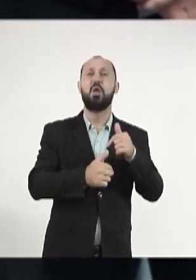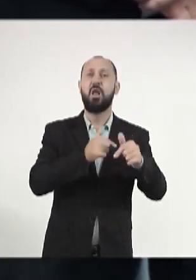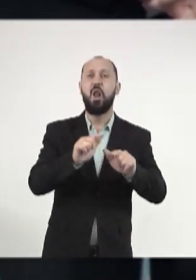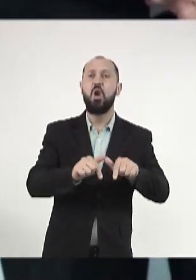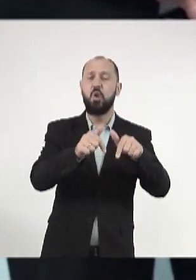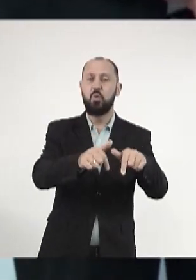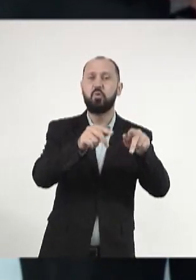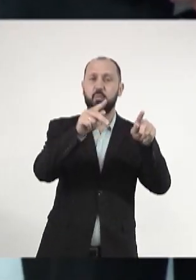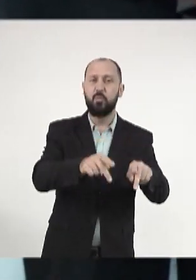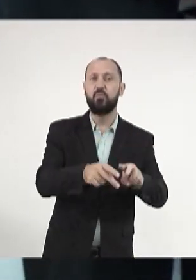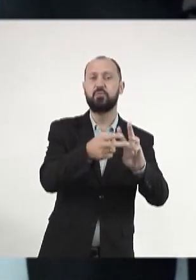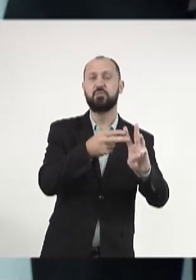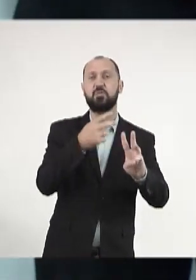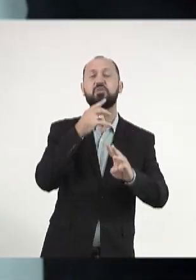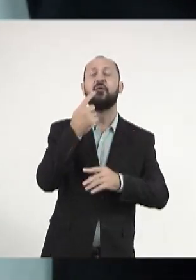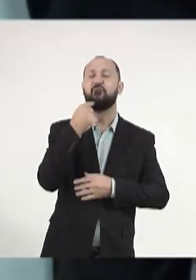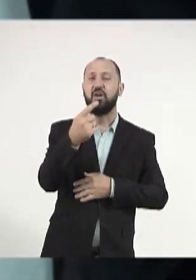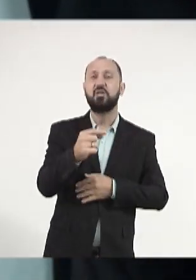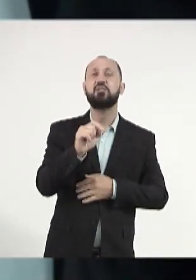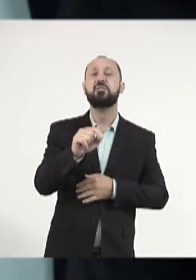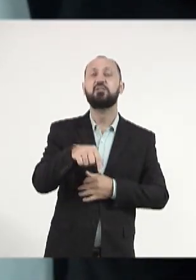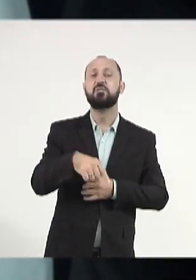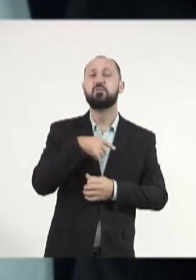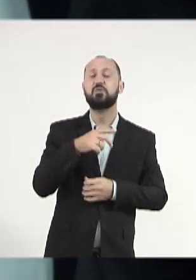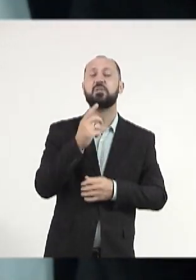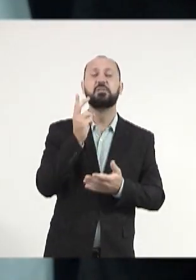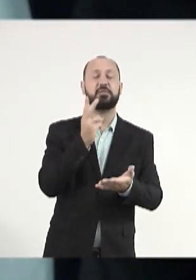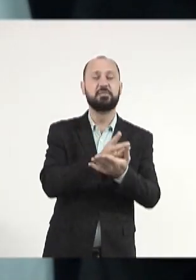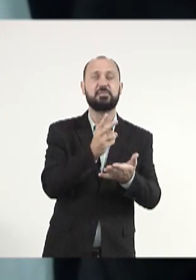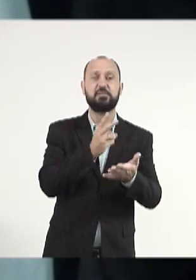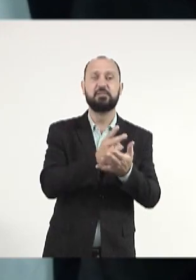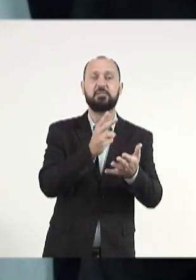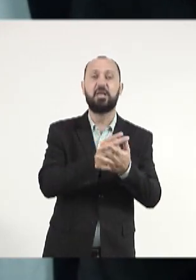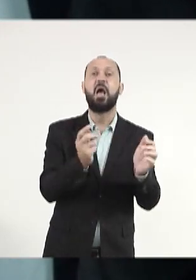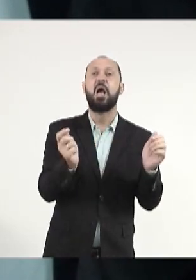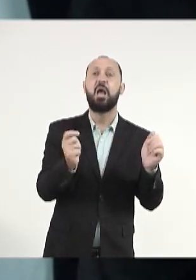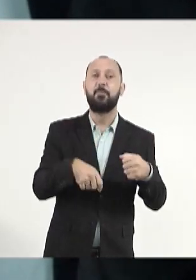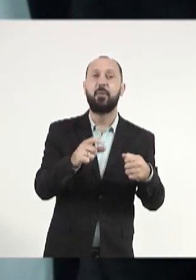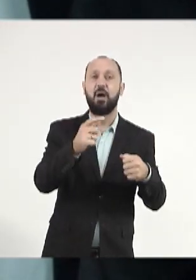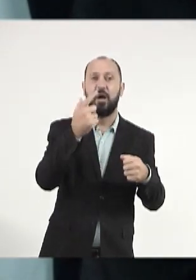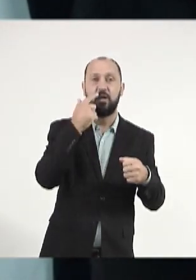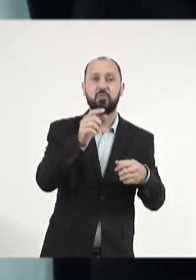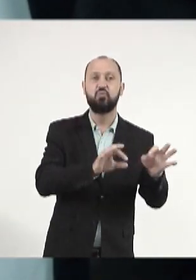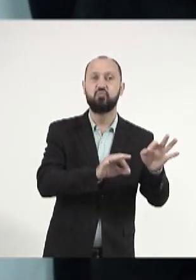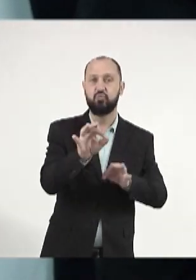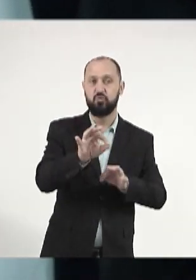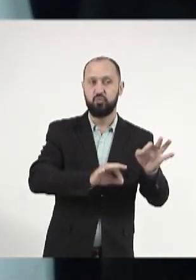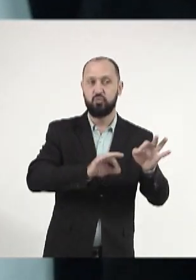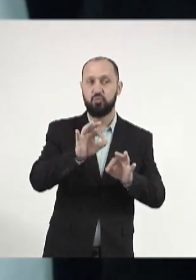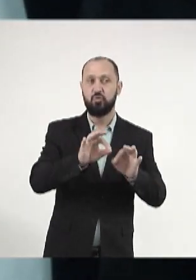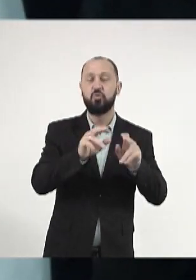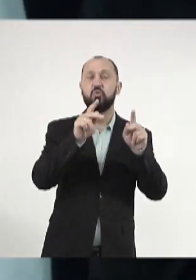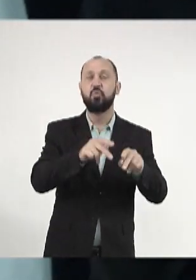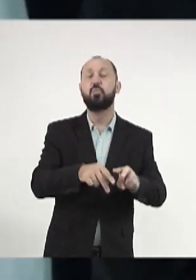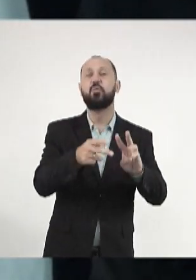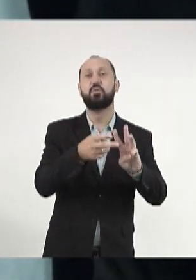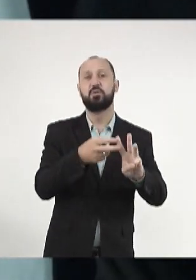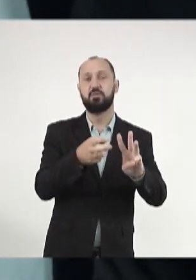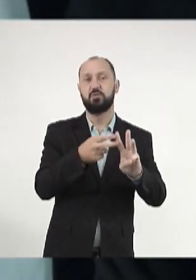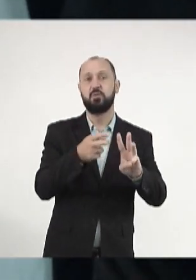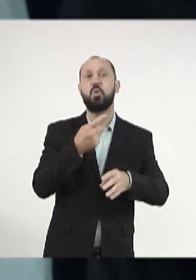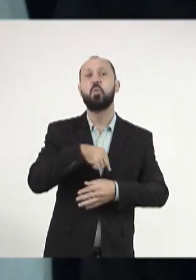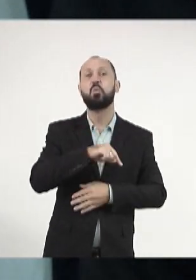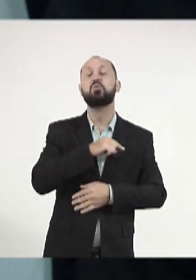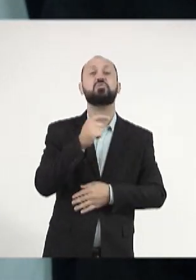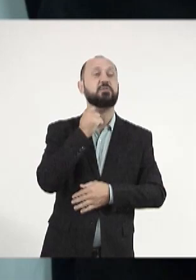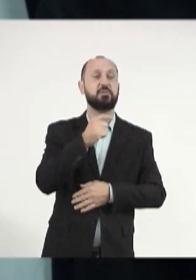povos indígenas. Eu já falei aqui várias vezes, enquanto a gente menosprezar a capacidade de organização dos povos indígenas,